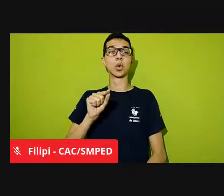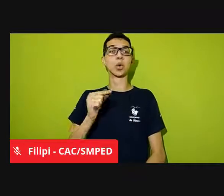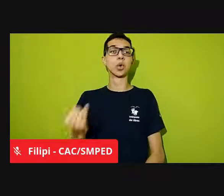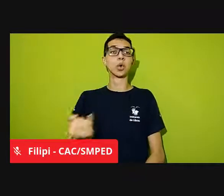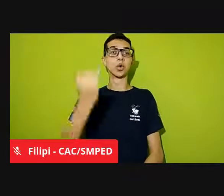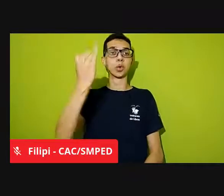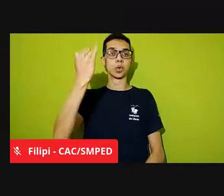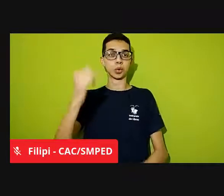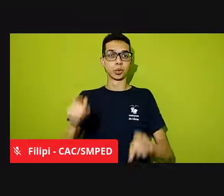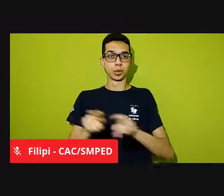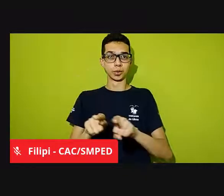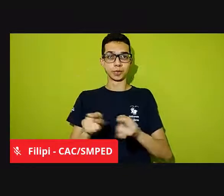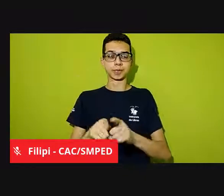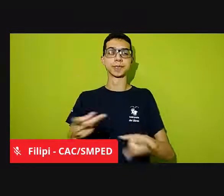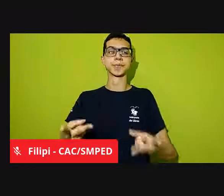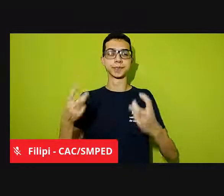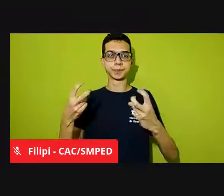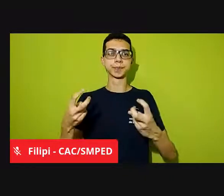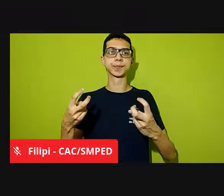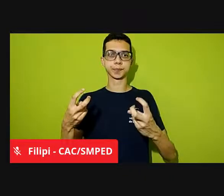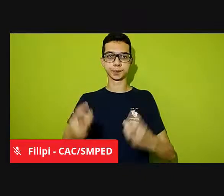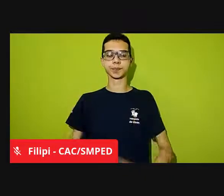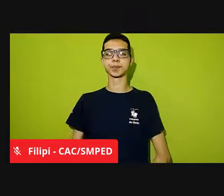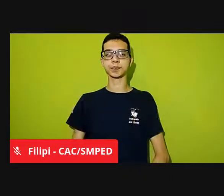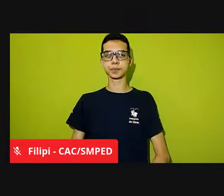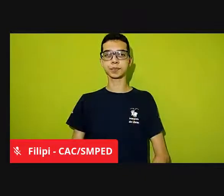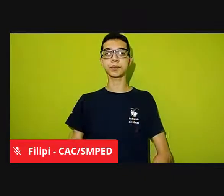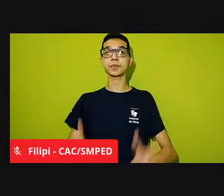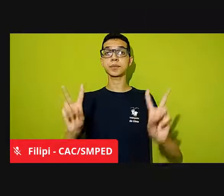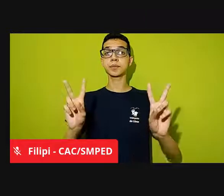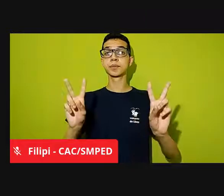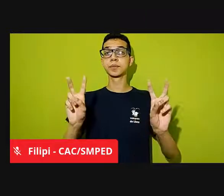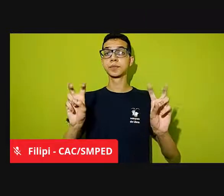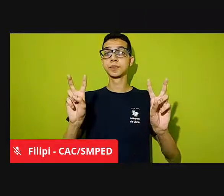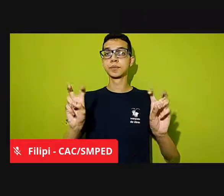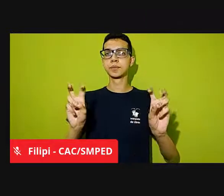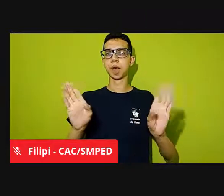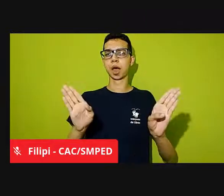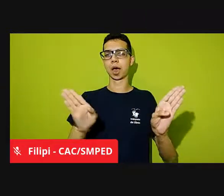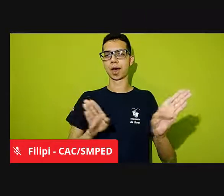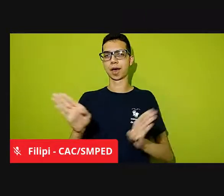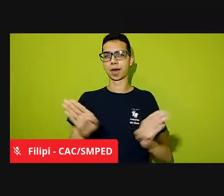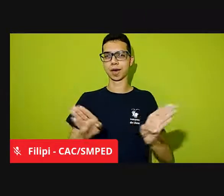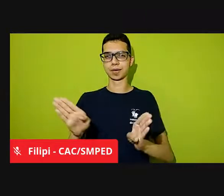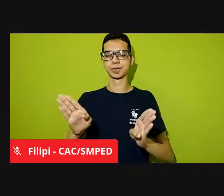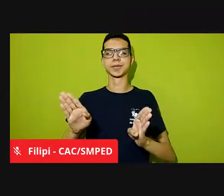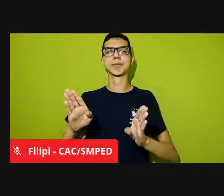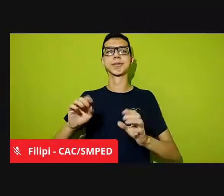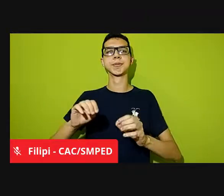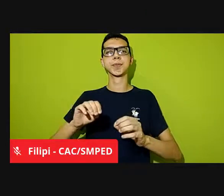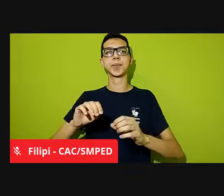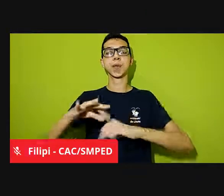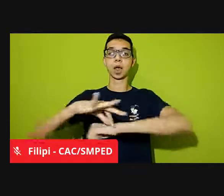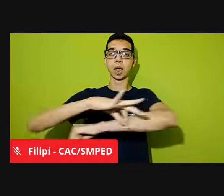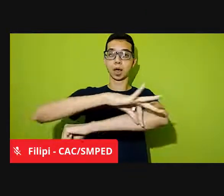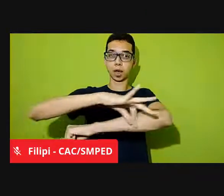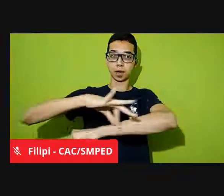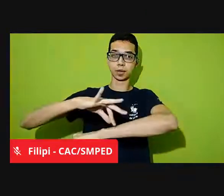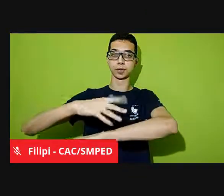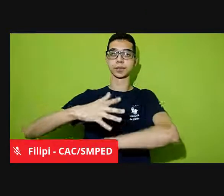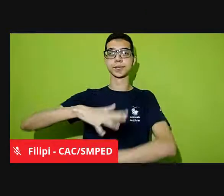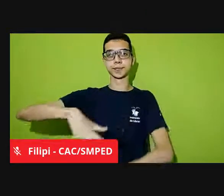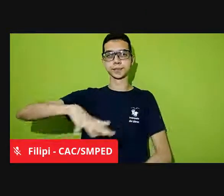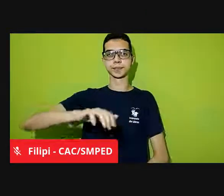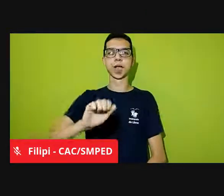que permeia aí a parte, principalmente da acessibilidade arquitetônica, né? A